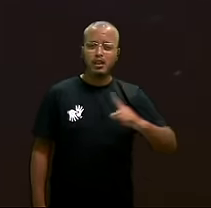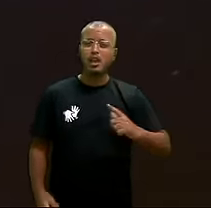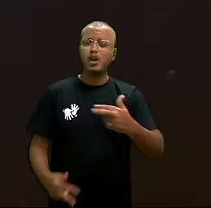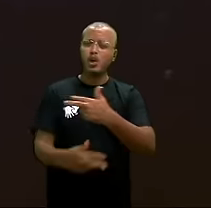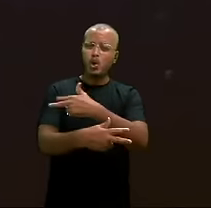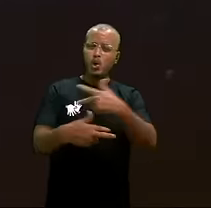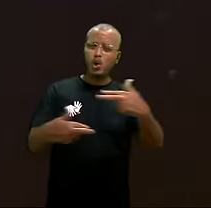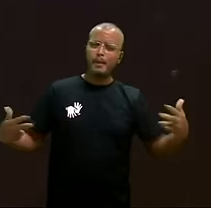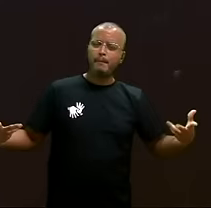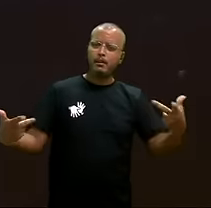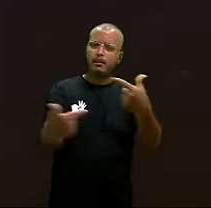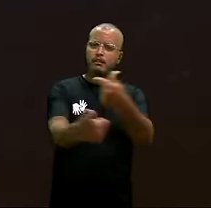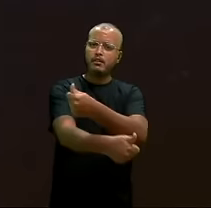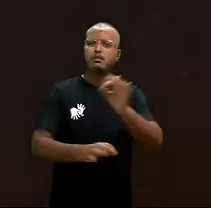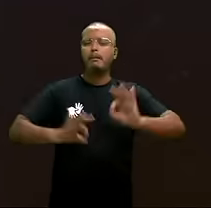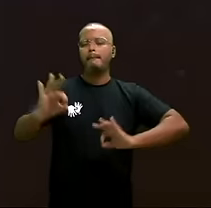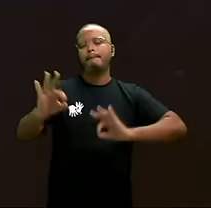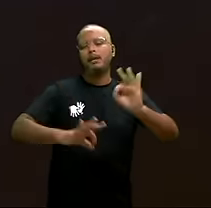você.